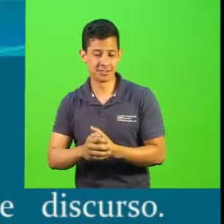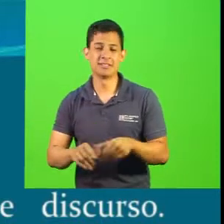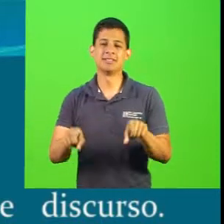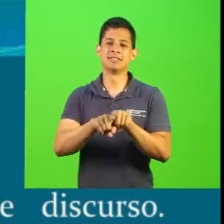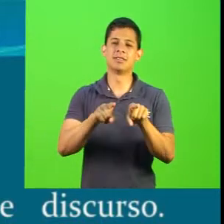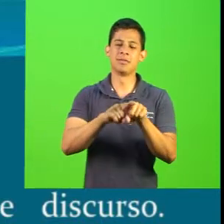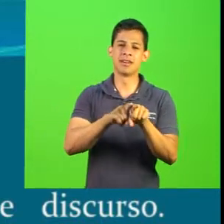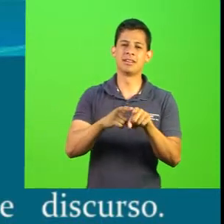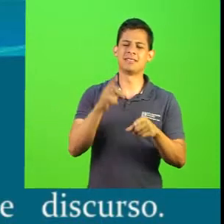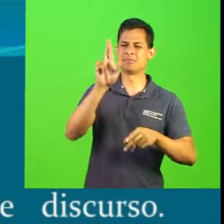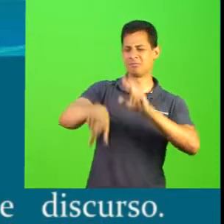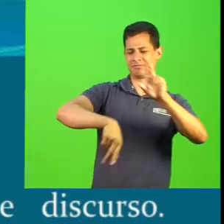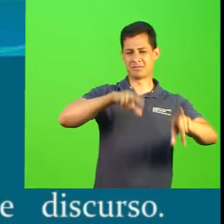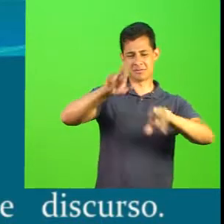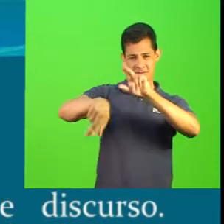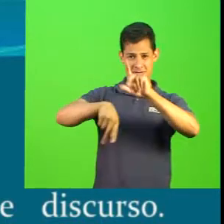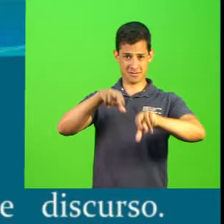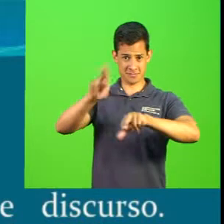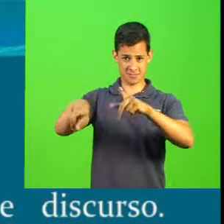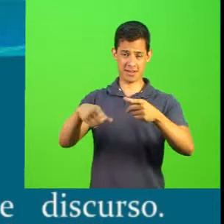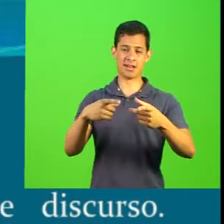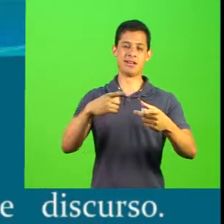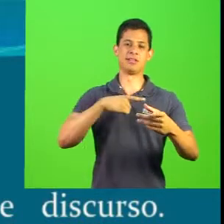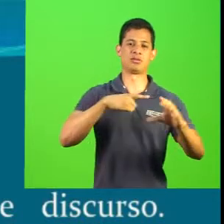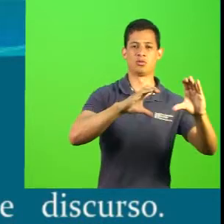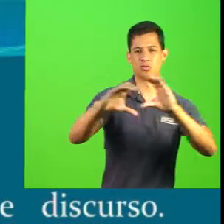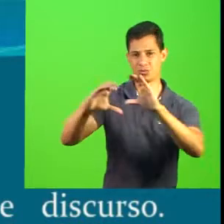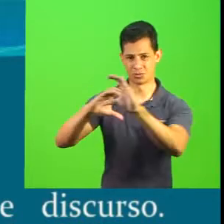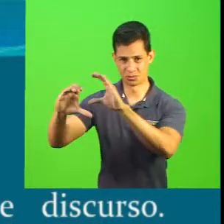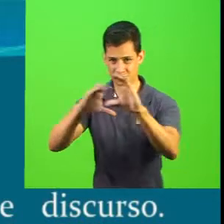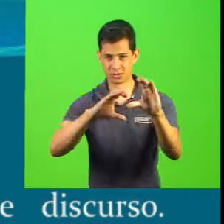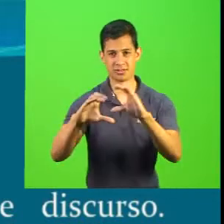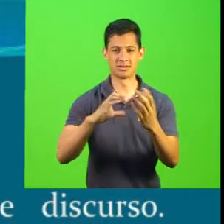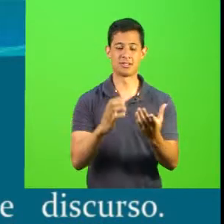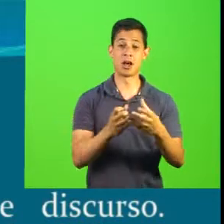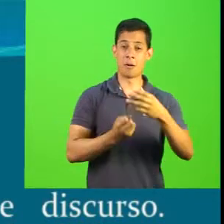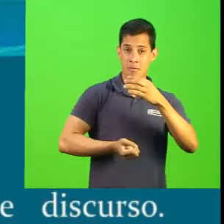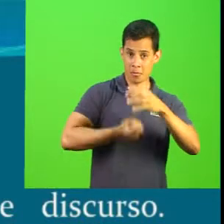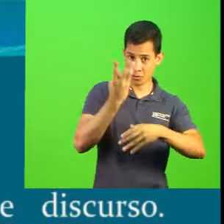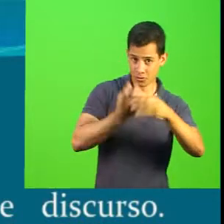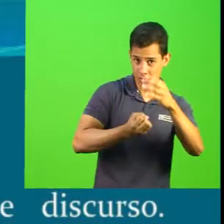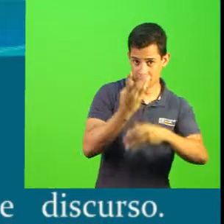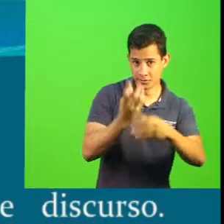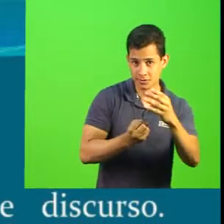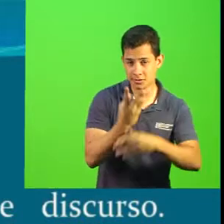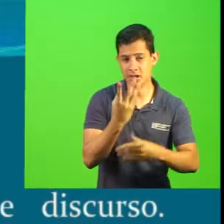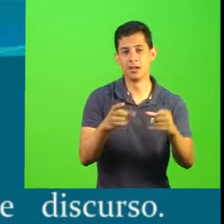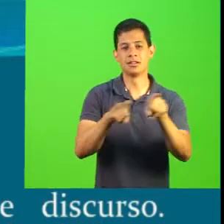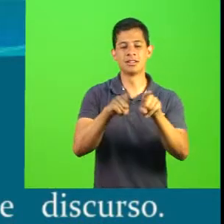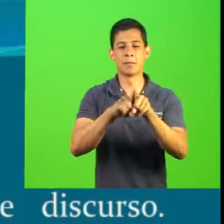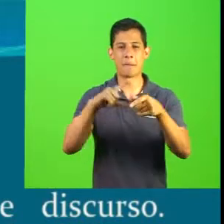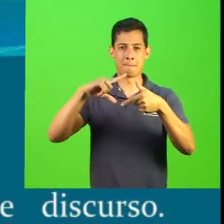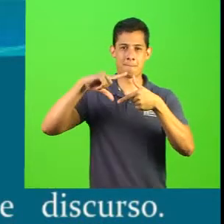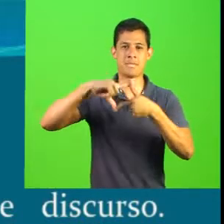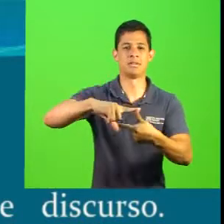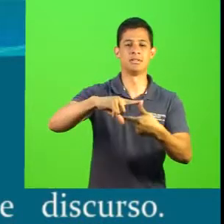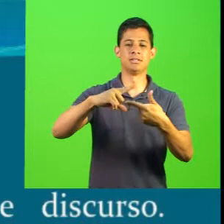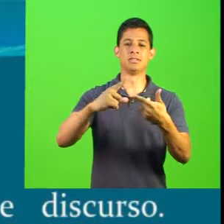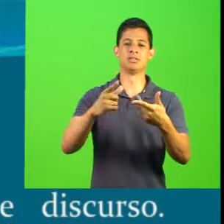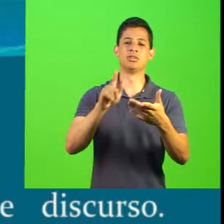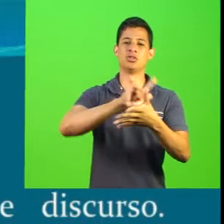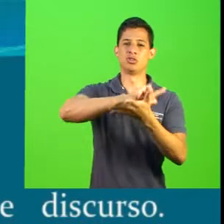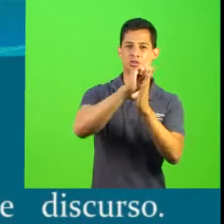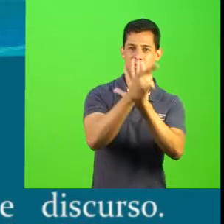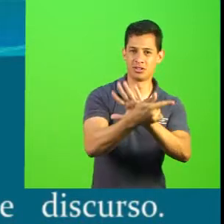das variações linguísticas conforme as situações comunicativas, produção, estruturação e padronização dos